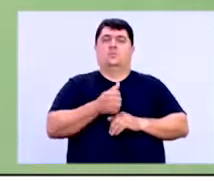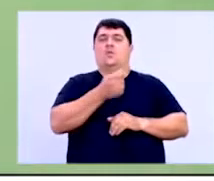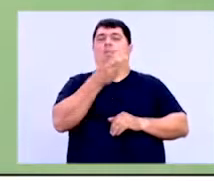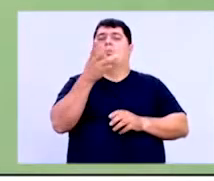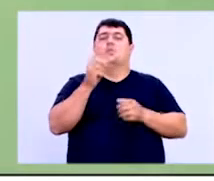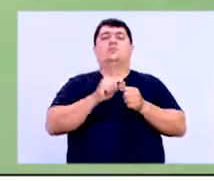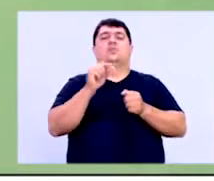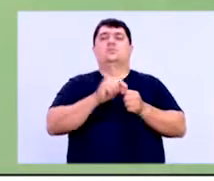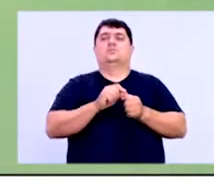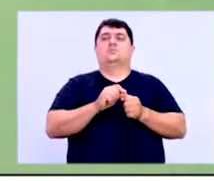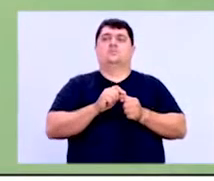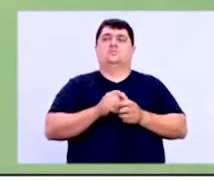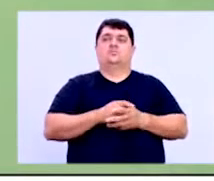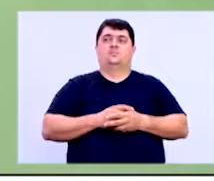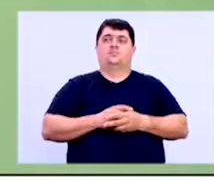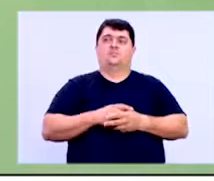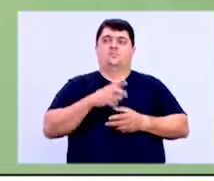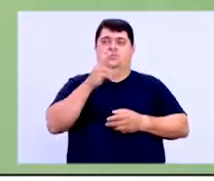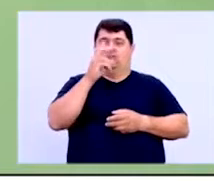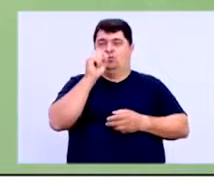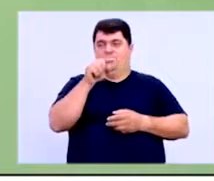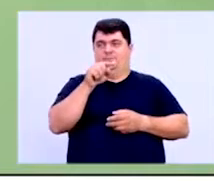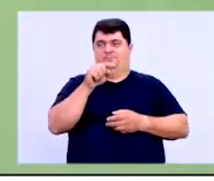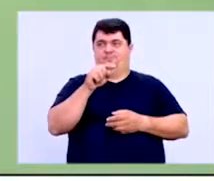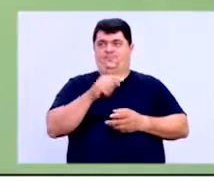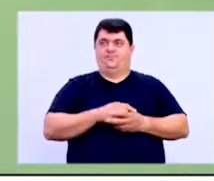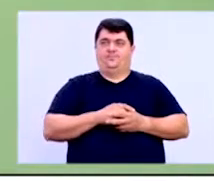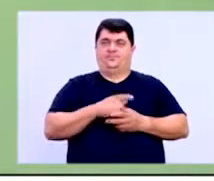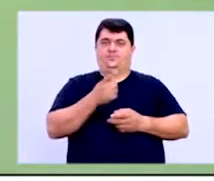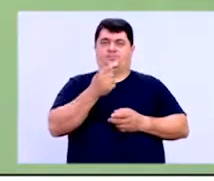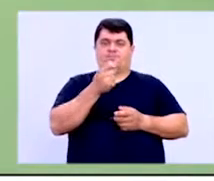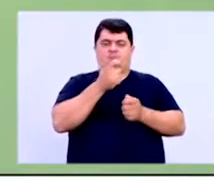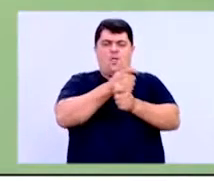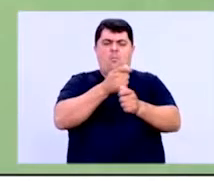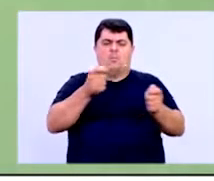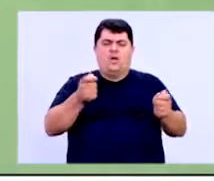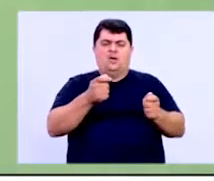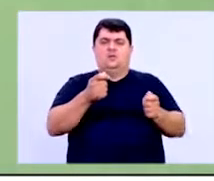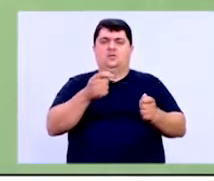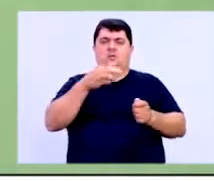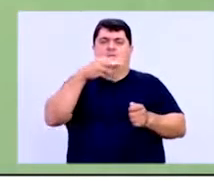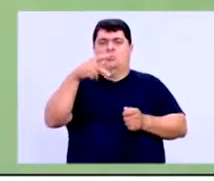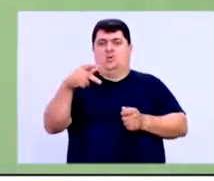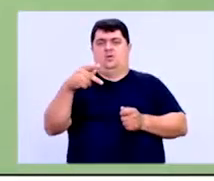Quantidade produzida, 5.000. Custo com matéria-prima,